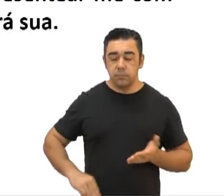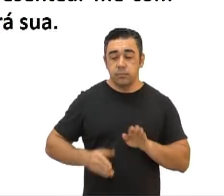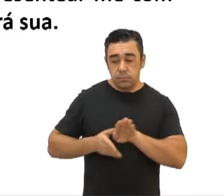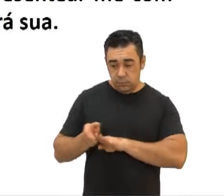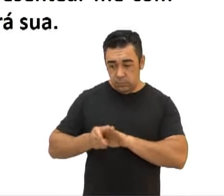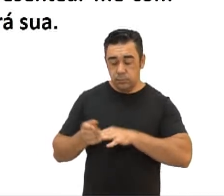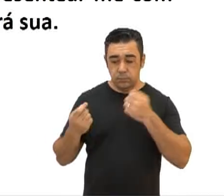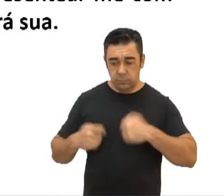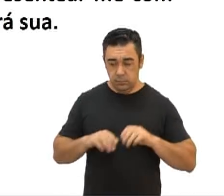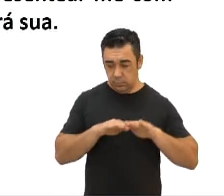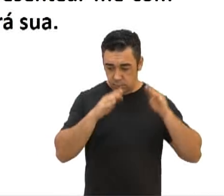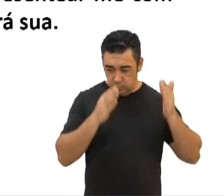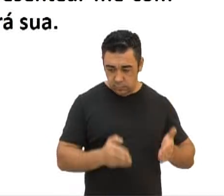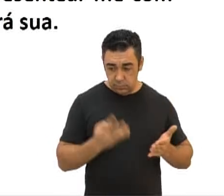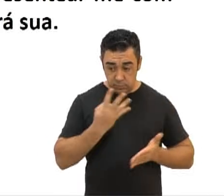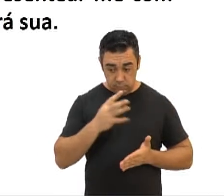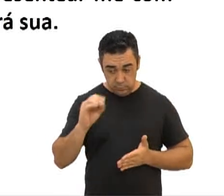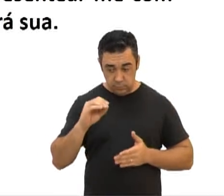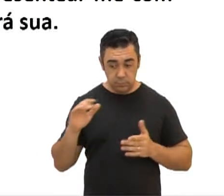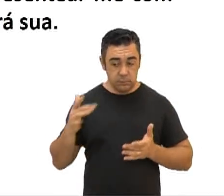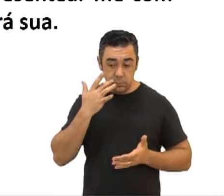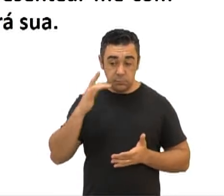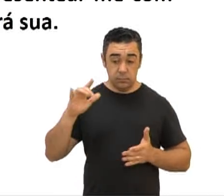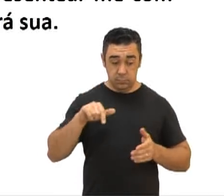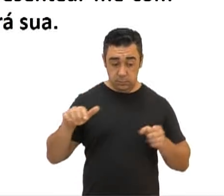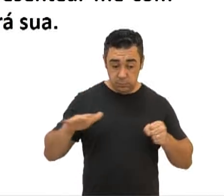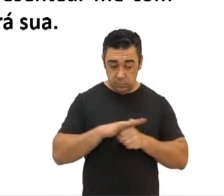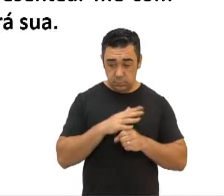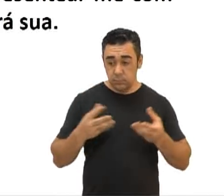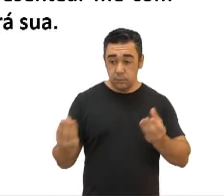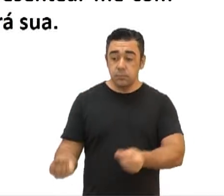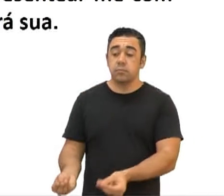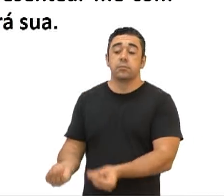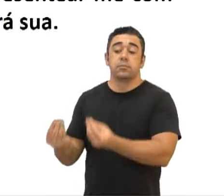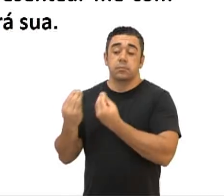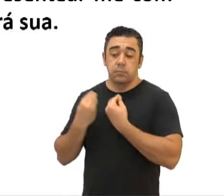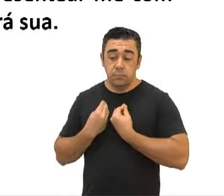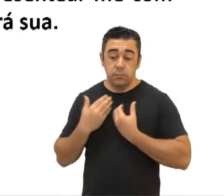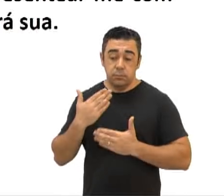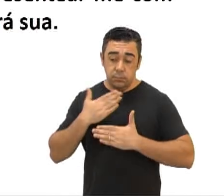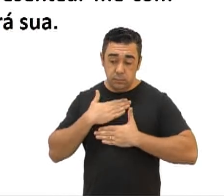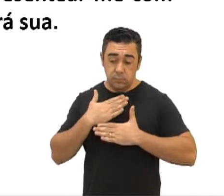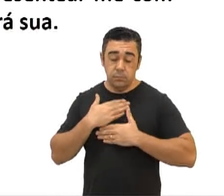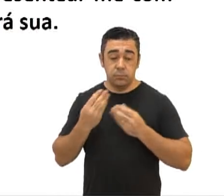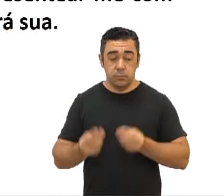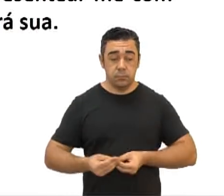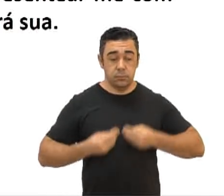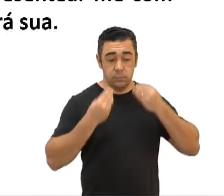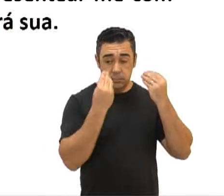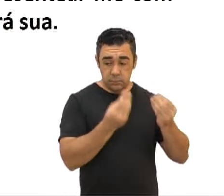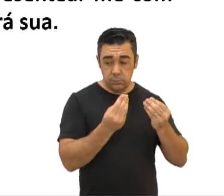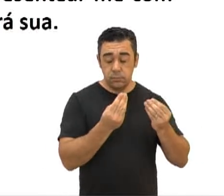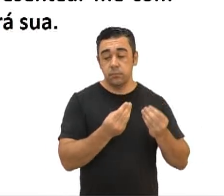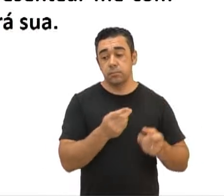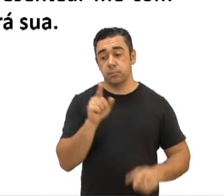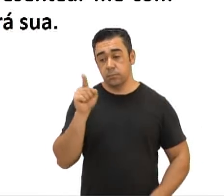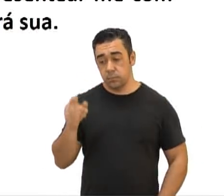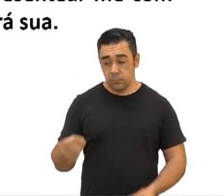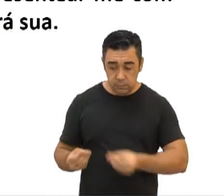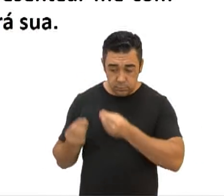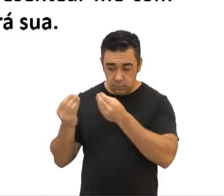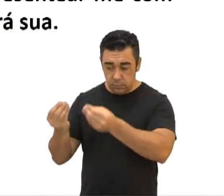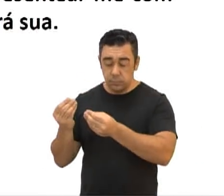merece 40 baús cheios de joias. Traga as joias para mim e eu a entregarei, para ti como